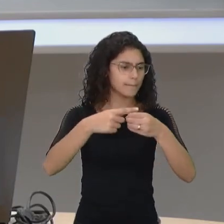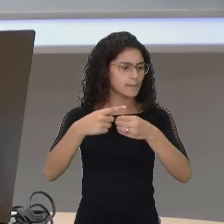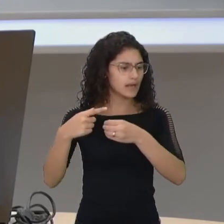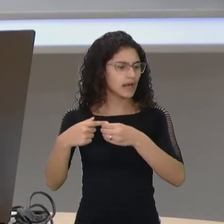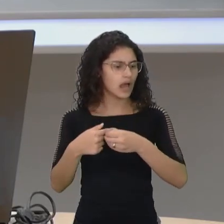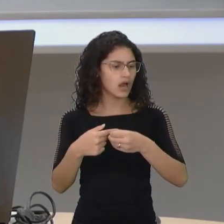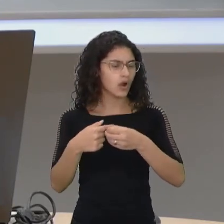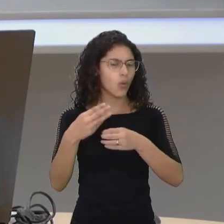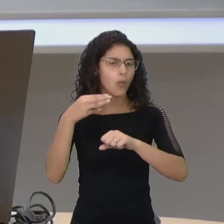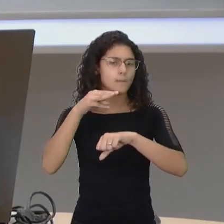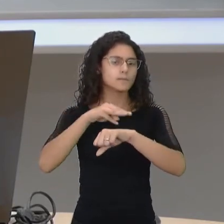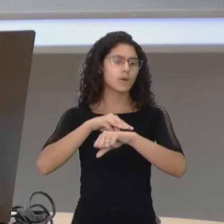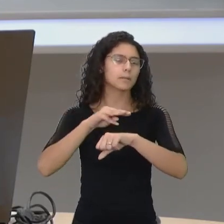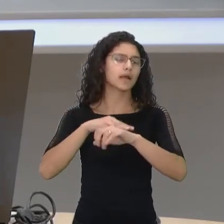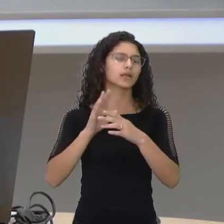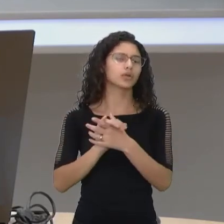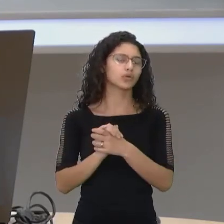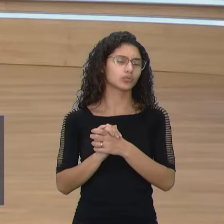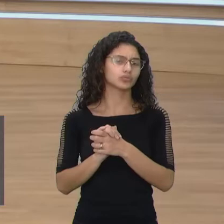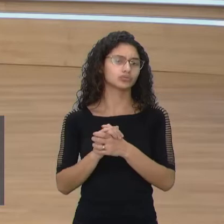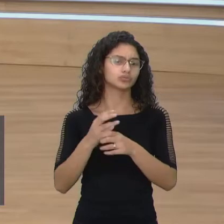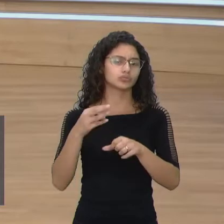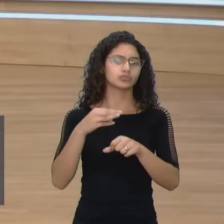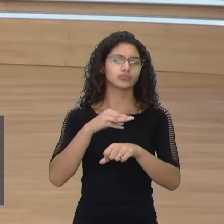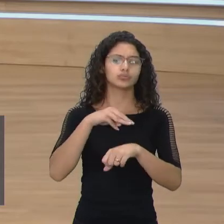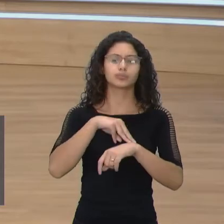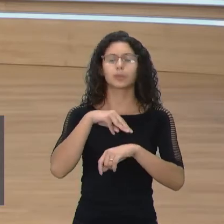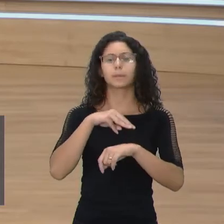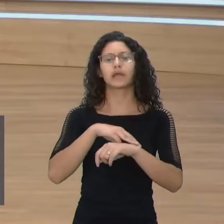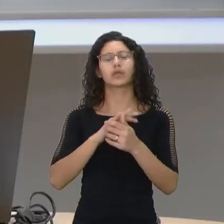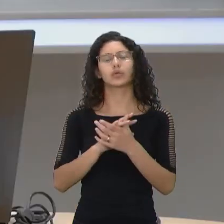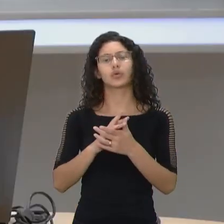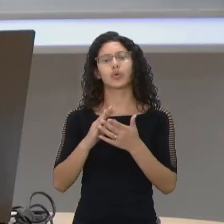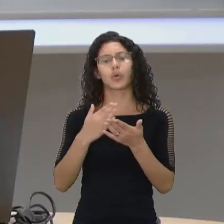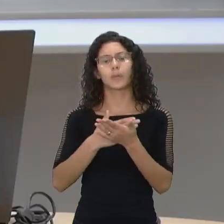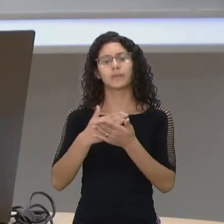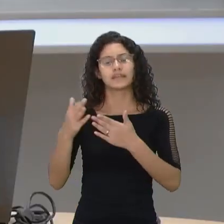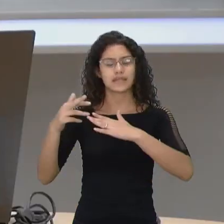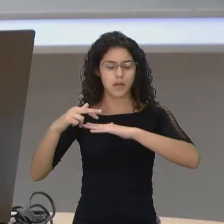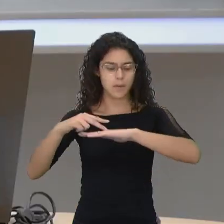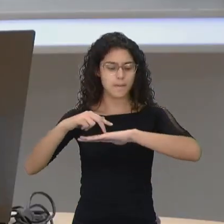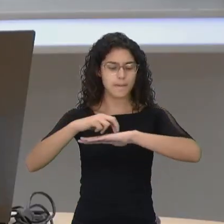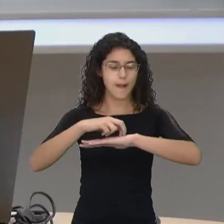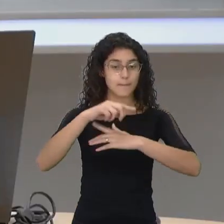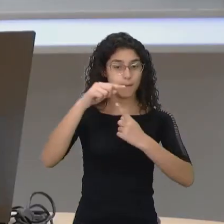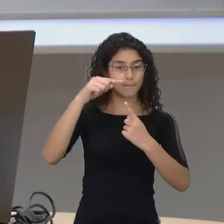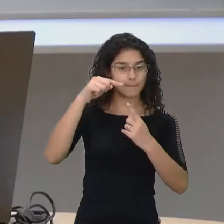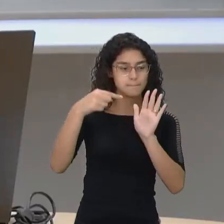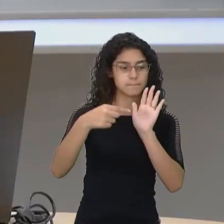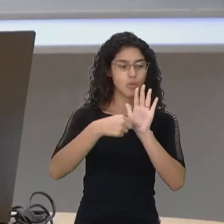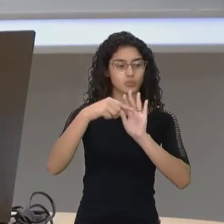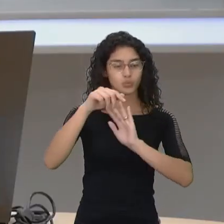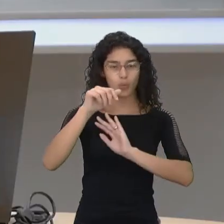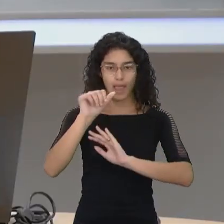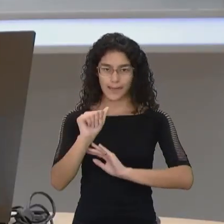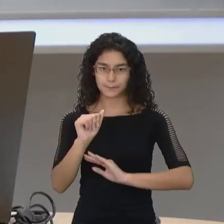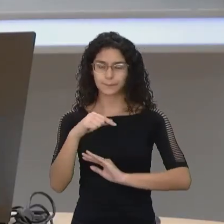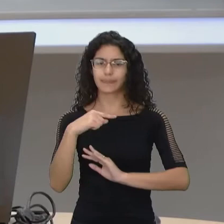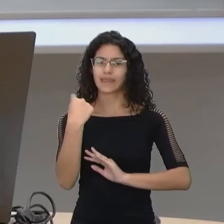em algum ponto, vamos pôr o ponto A para ficar mais fácil, será que se eu começar a andar pela cidade pelo ponto A,